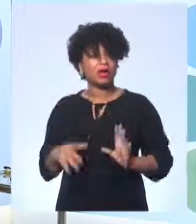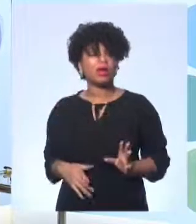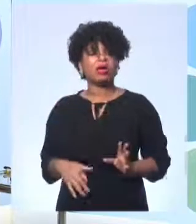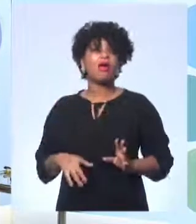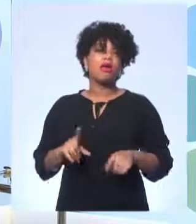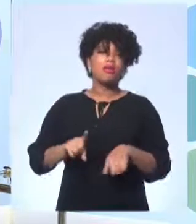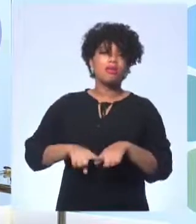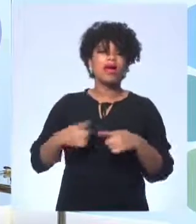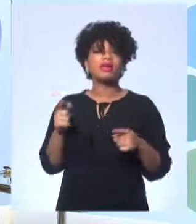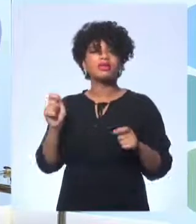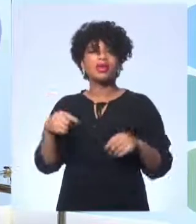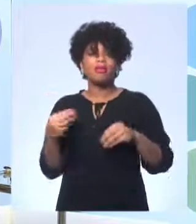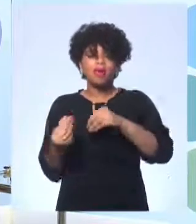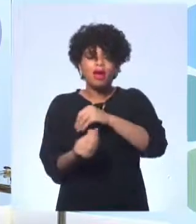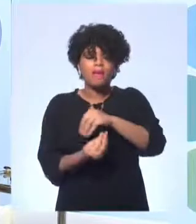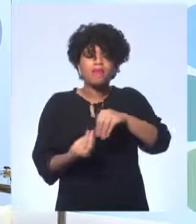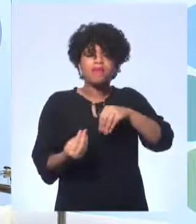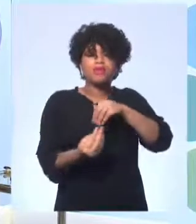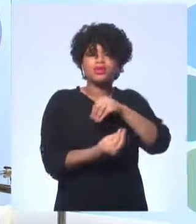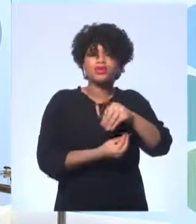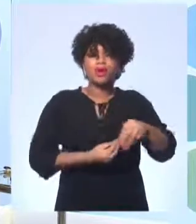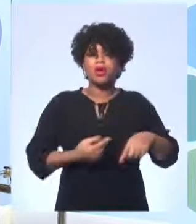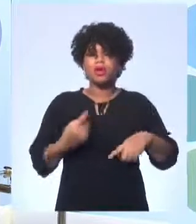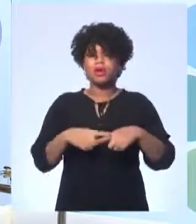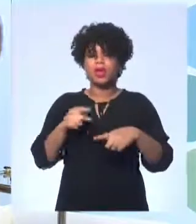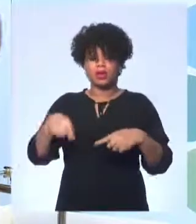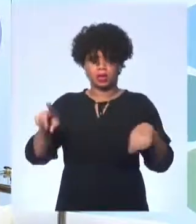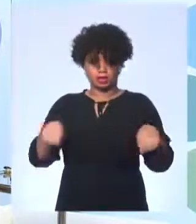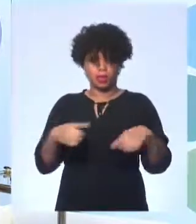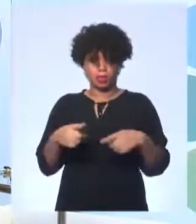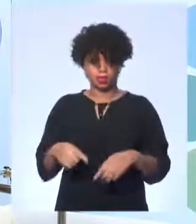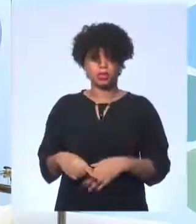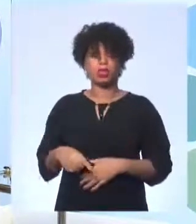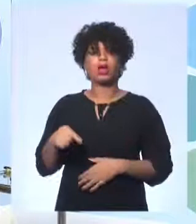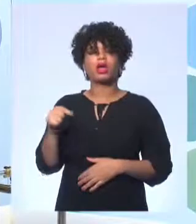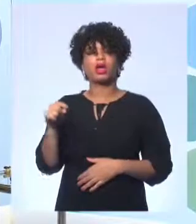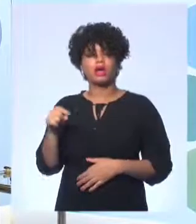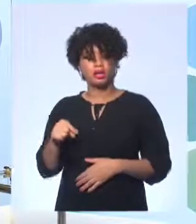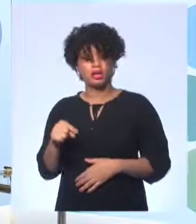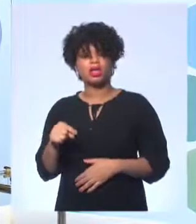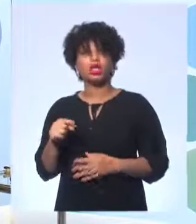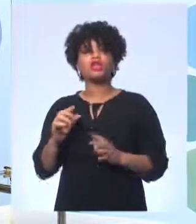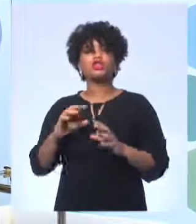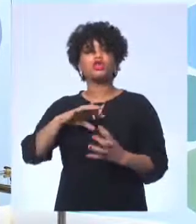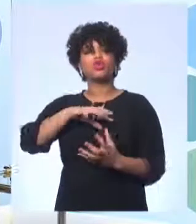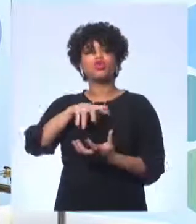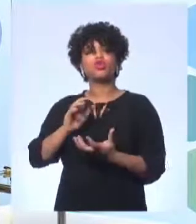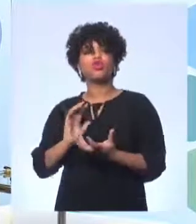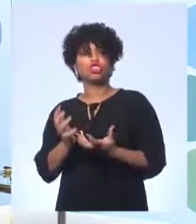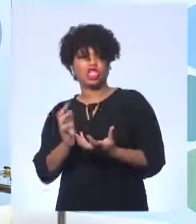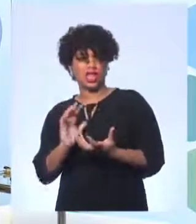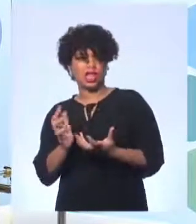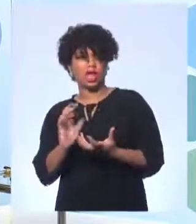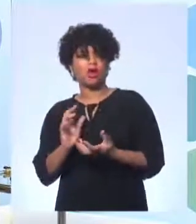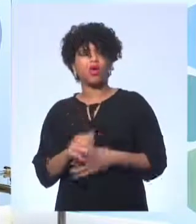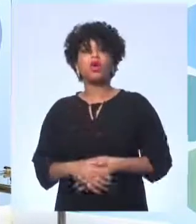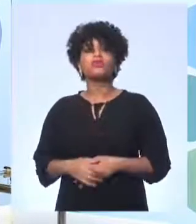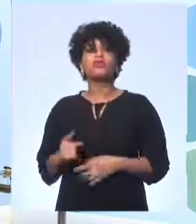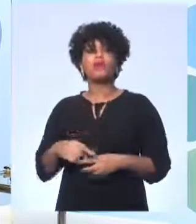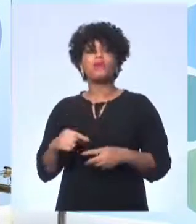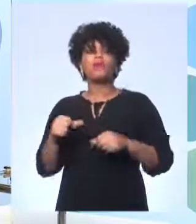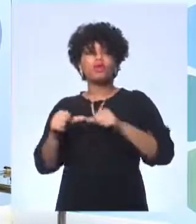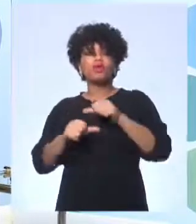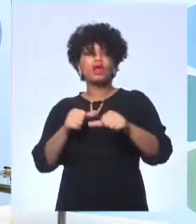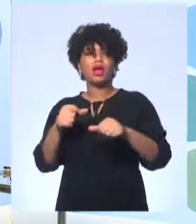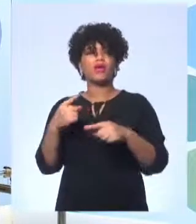música. Então, na nossa música ocidental, o ruído ele foi evitado, né? Ele foi, ao longo do tempo,